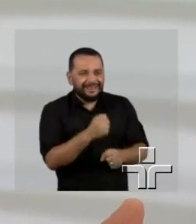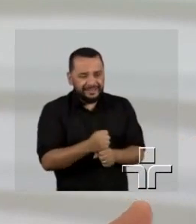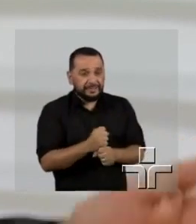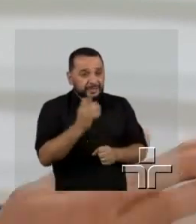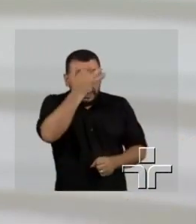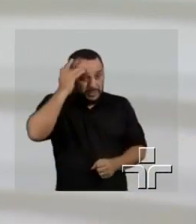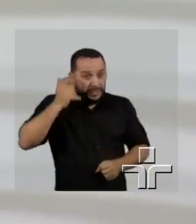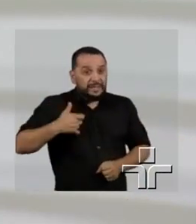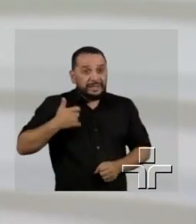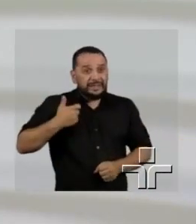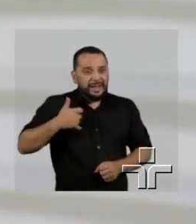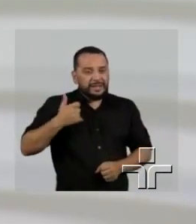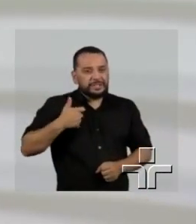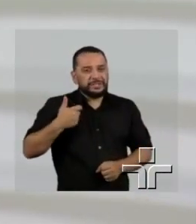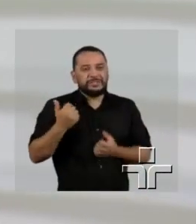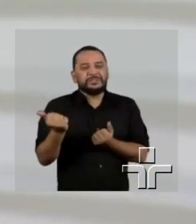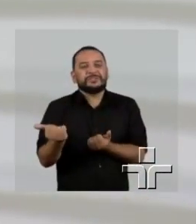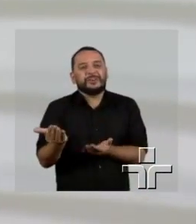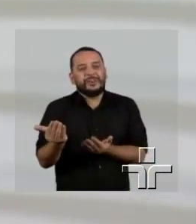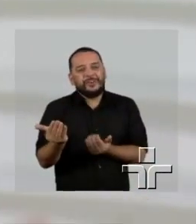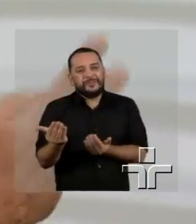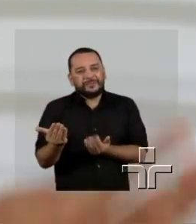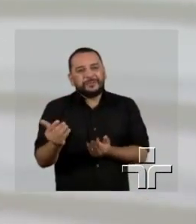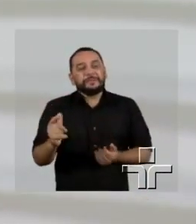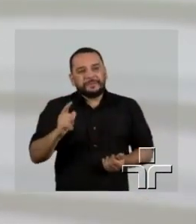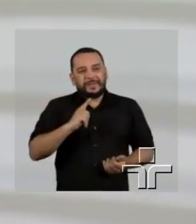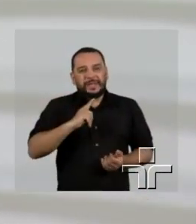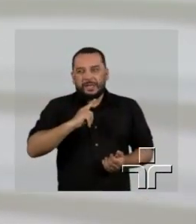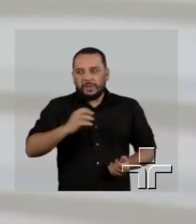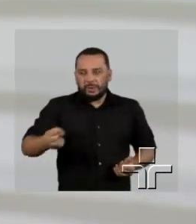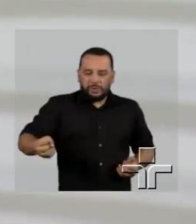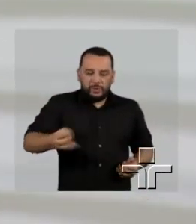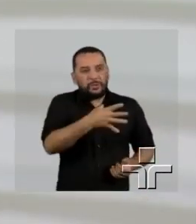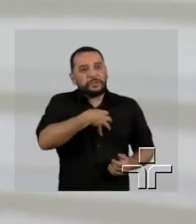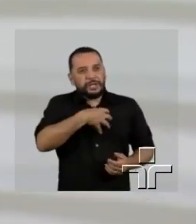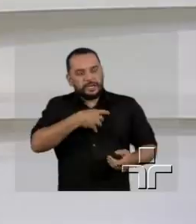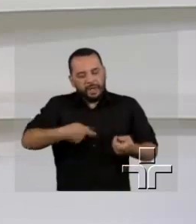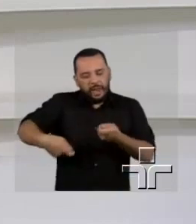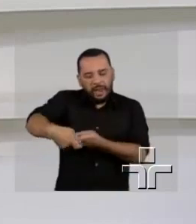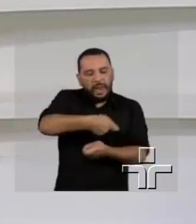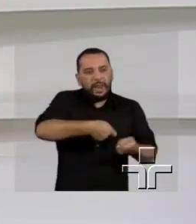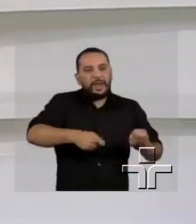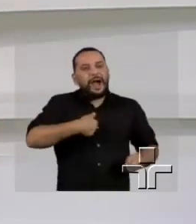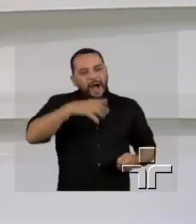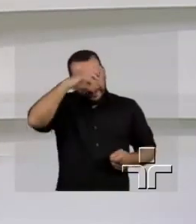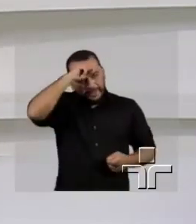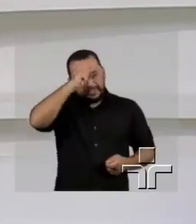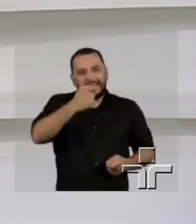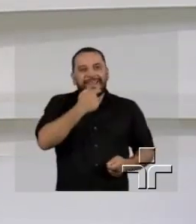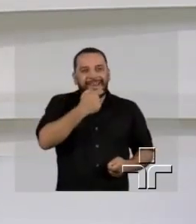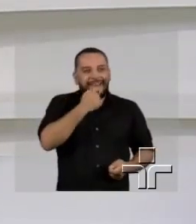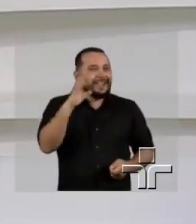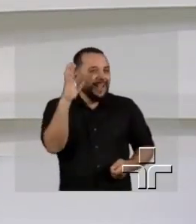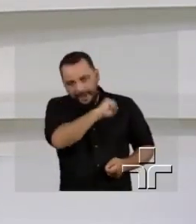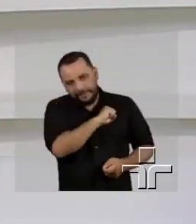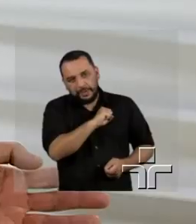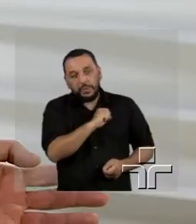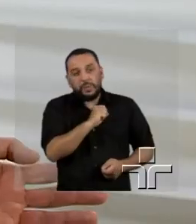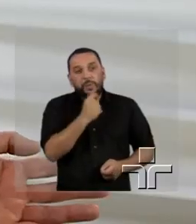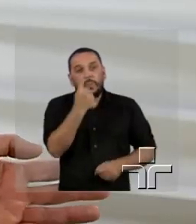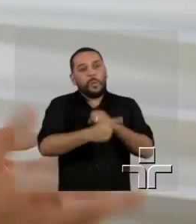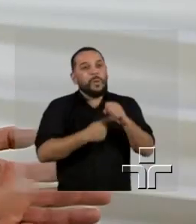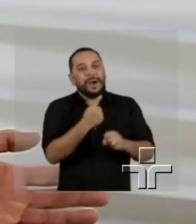exemplo, esses seguidores do Olavo de Carvalho, o senhor acha que o comunismo hoje é uma ameaça para o mundo,